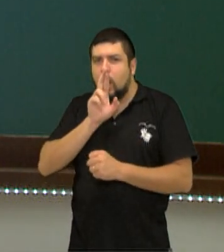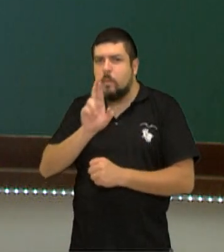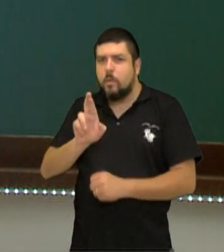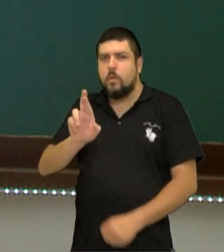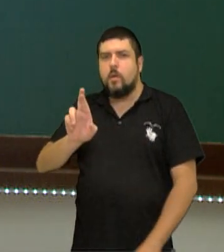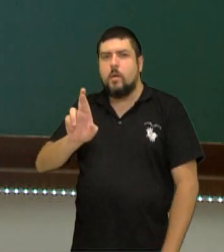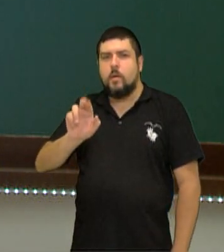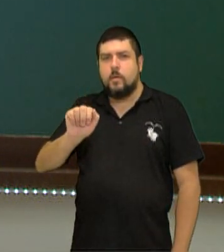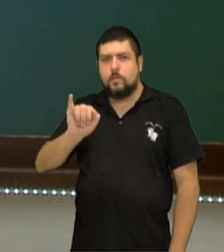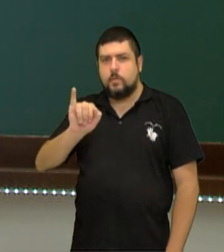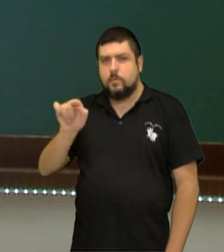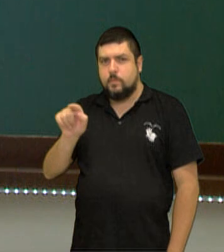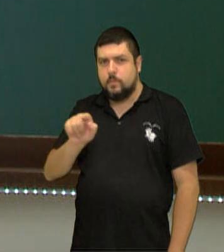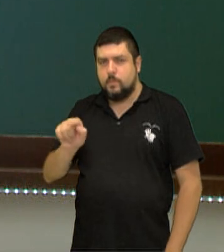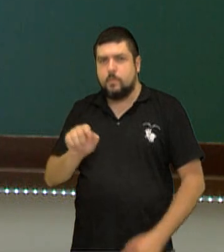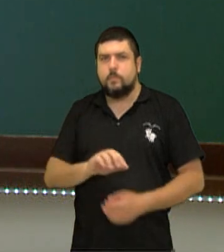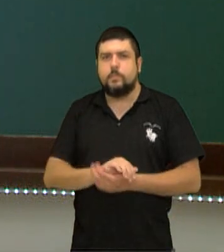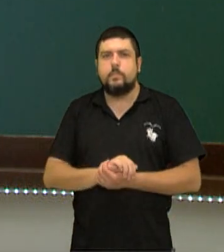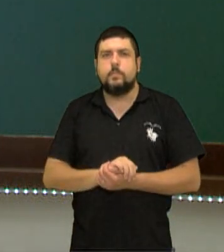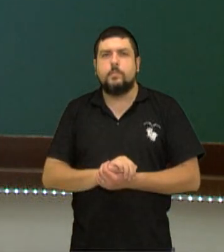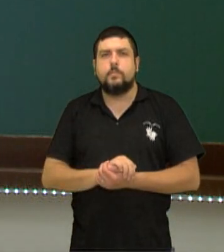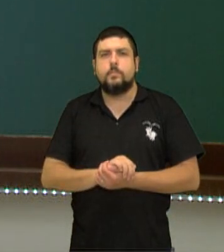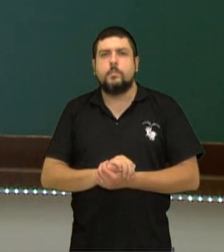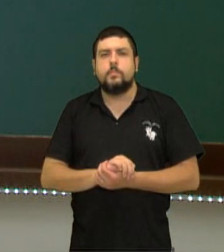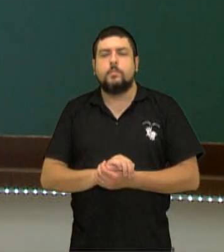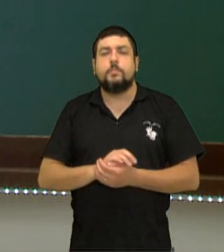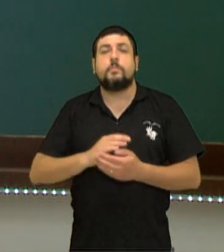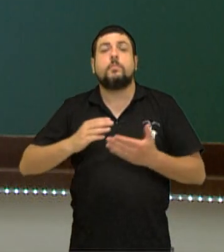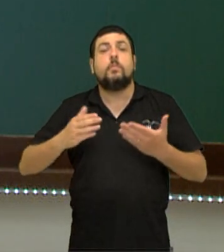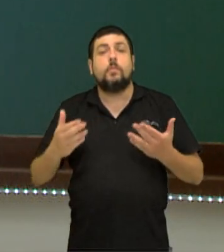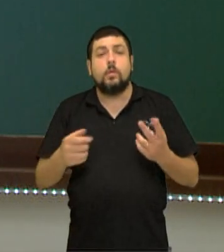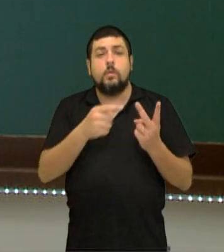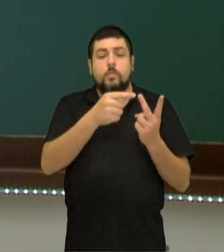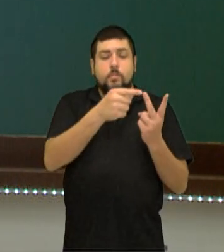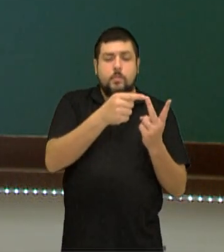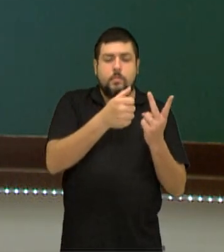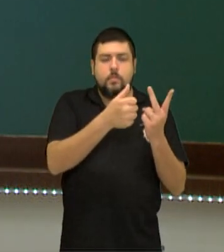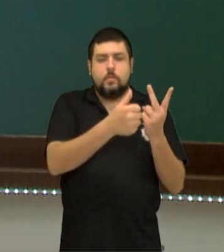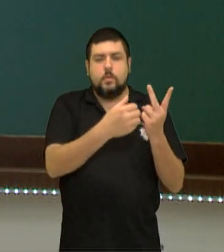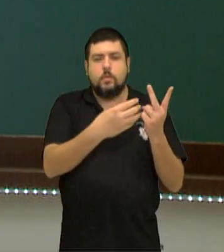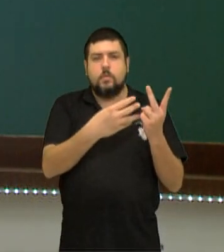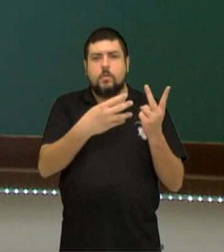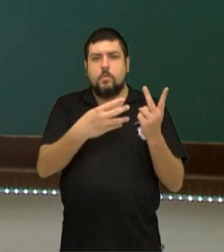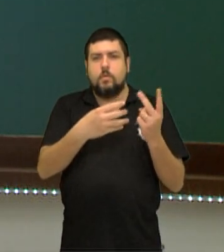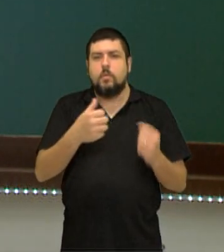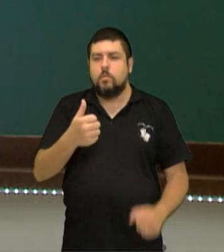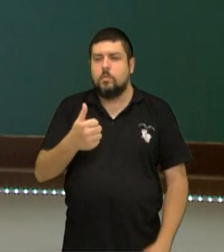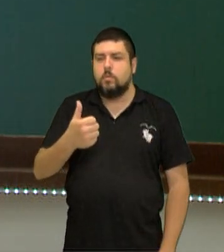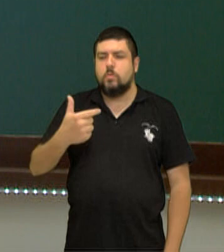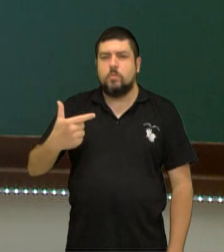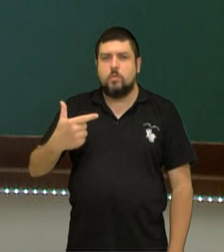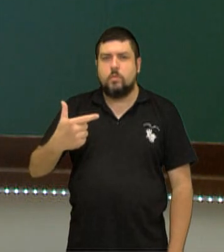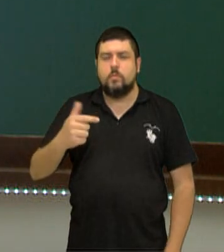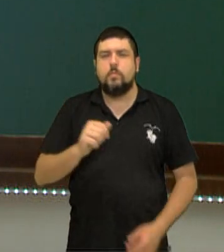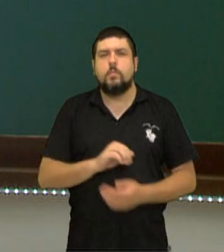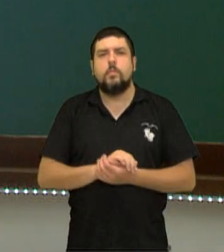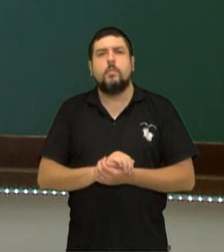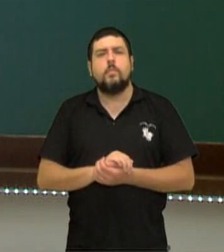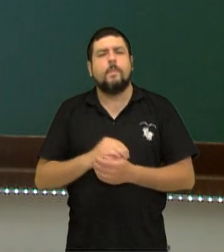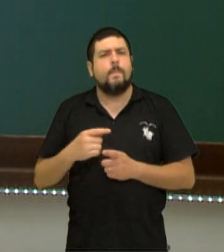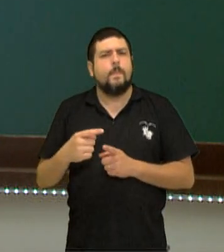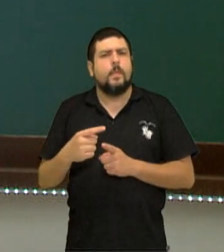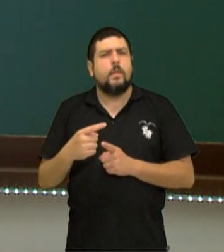ok? Então, qual seria a raiz quadrada de 144? 12. Qual é a interpretação que eu tenho